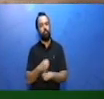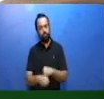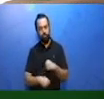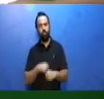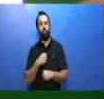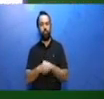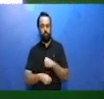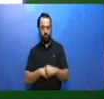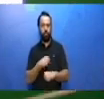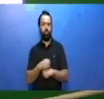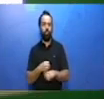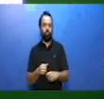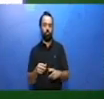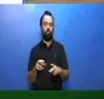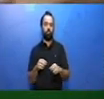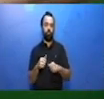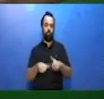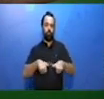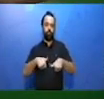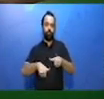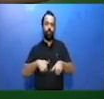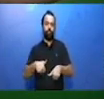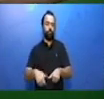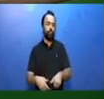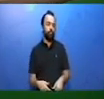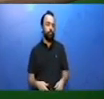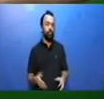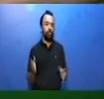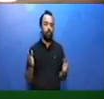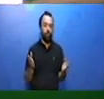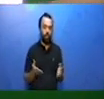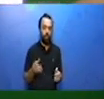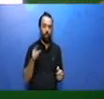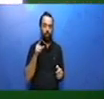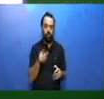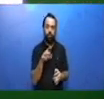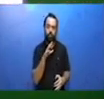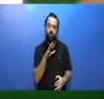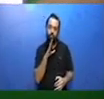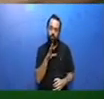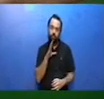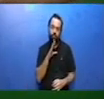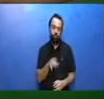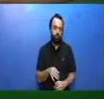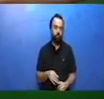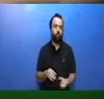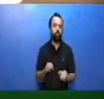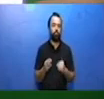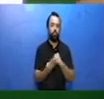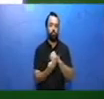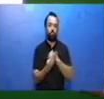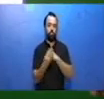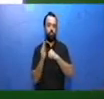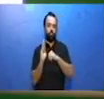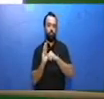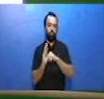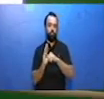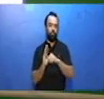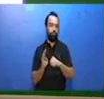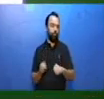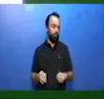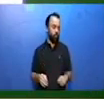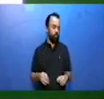muitas mudanças. Agora você conhecerá os bairros. Observem esta